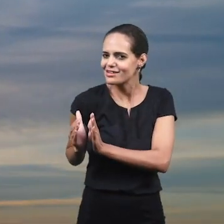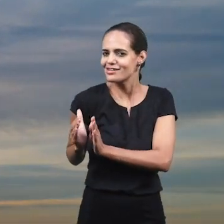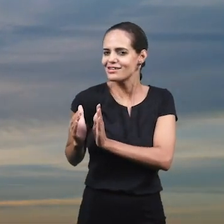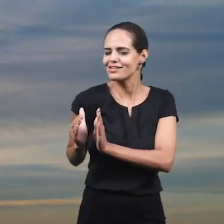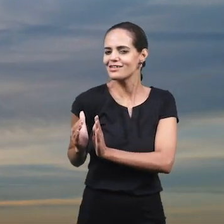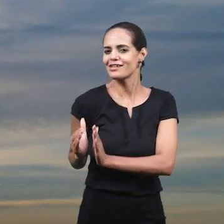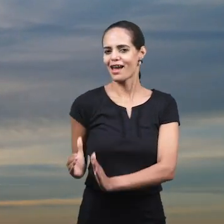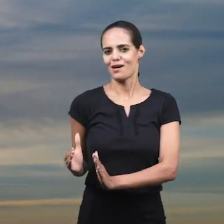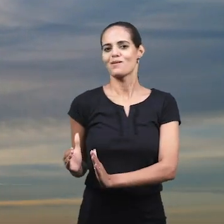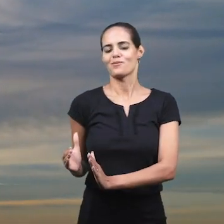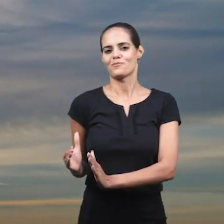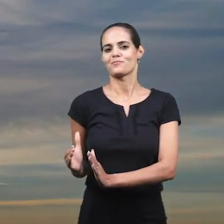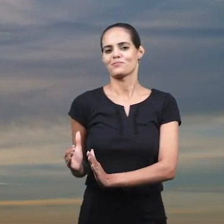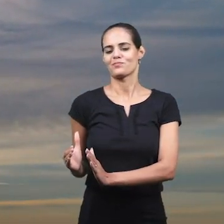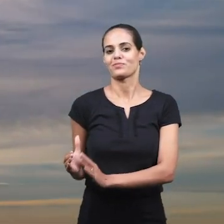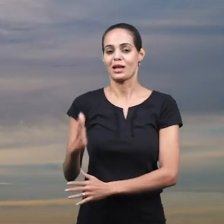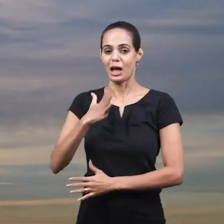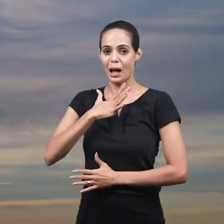formosa e